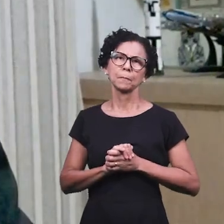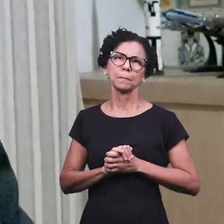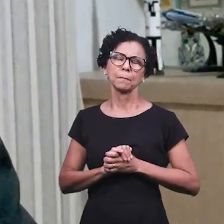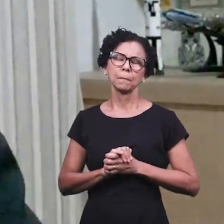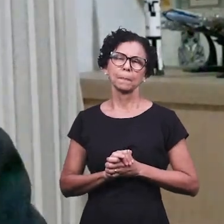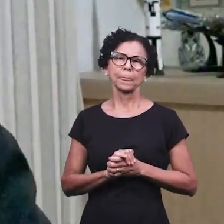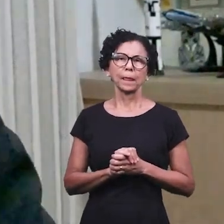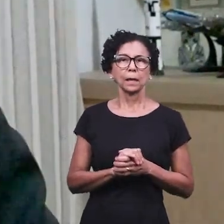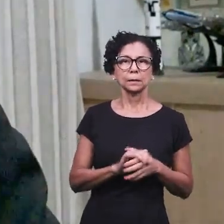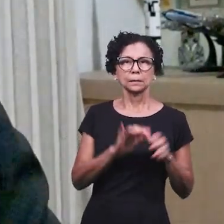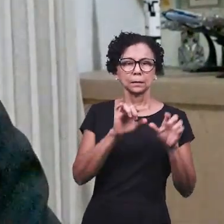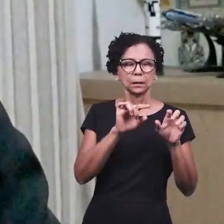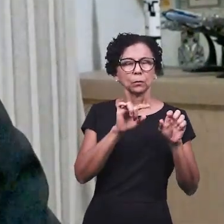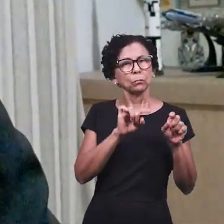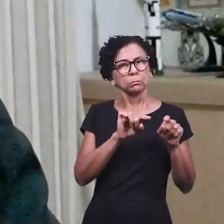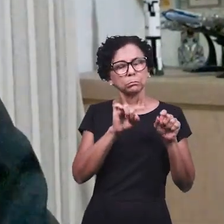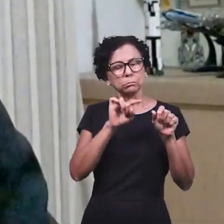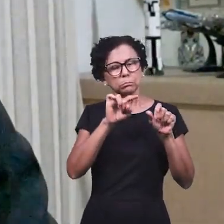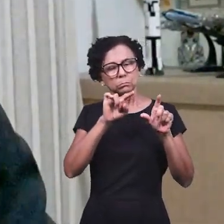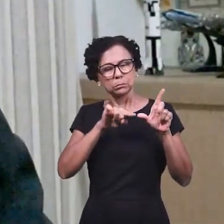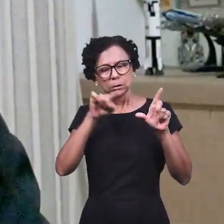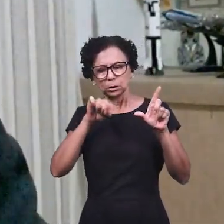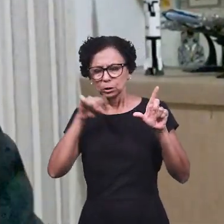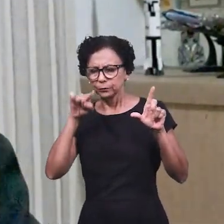porque as órbitas dos elétrons têm níveis